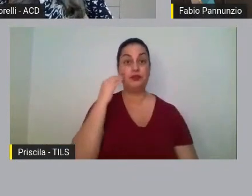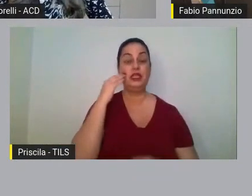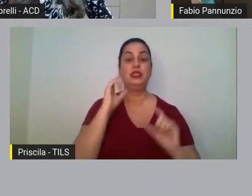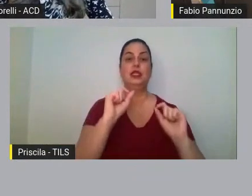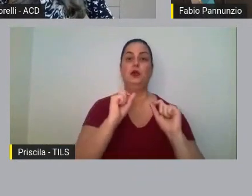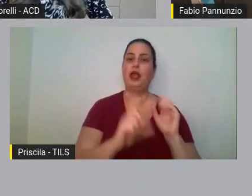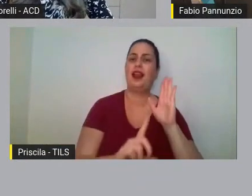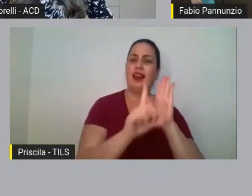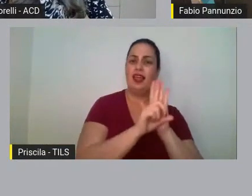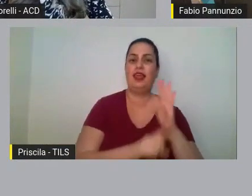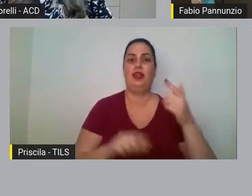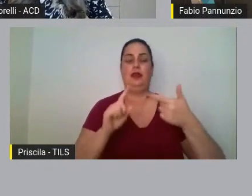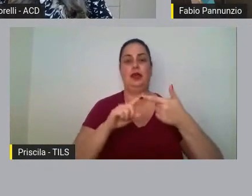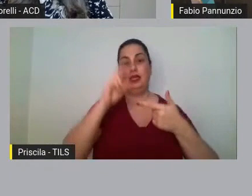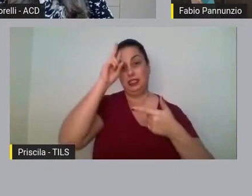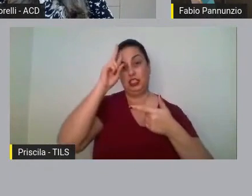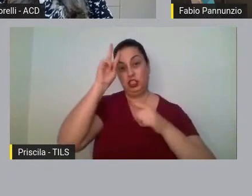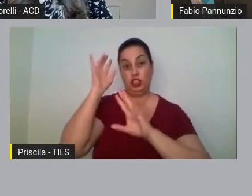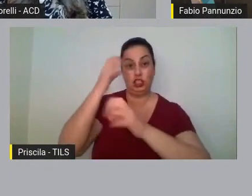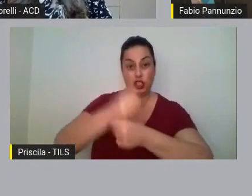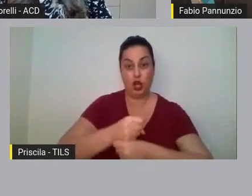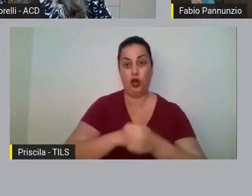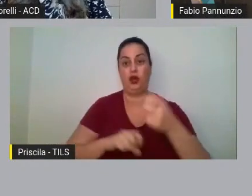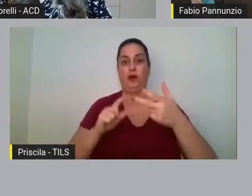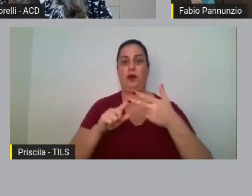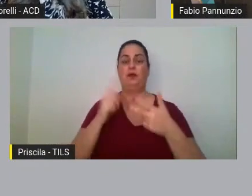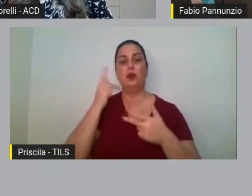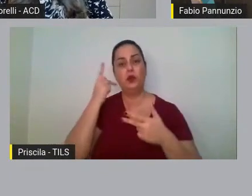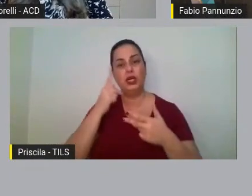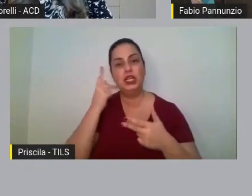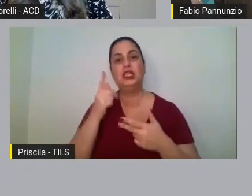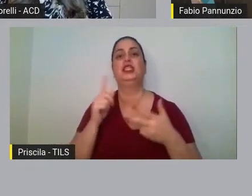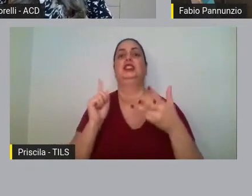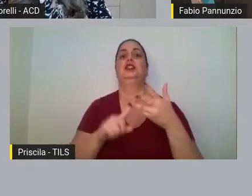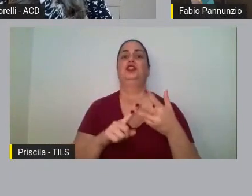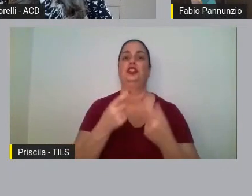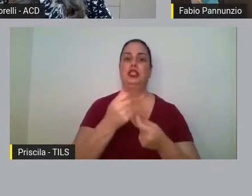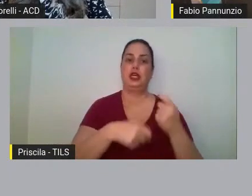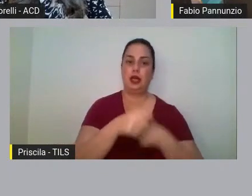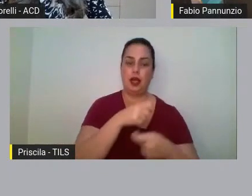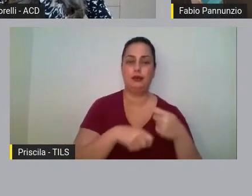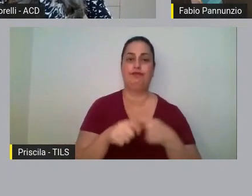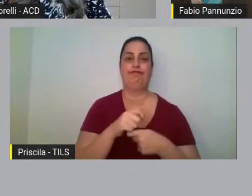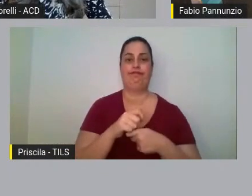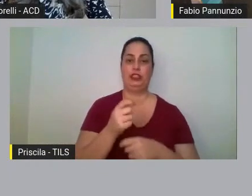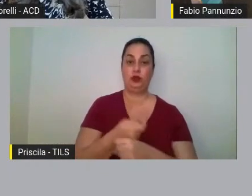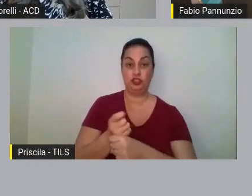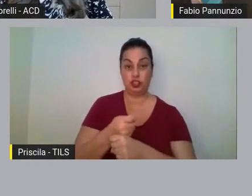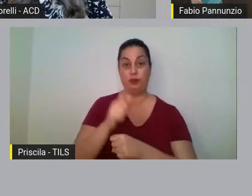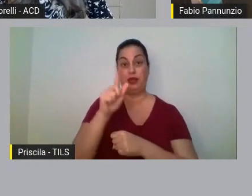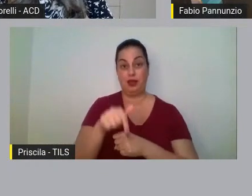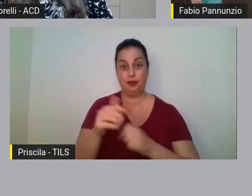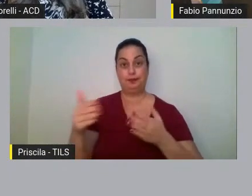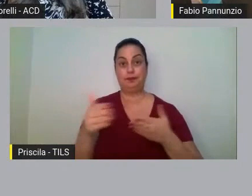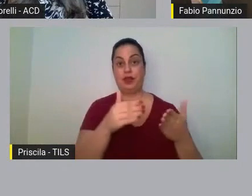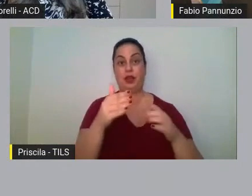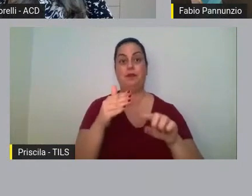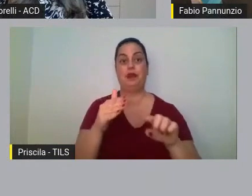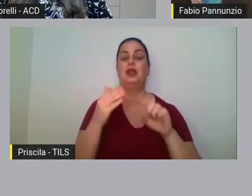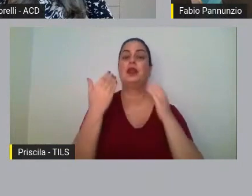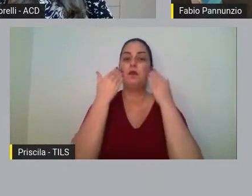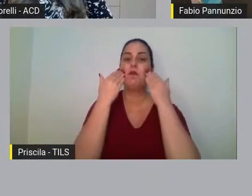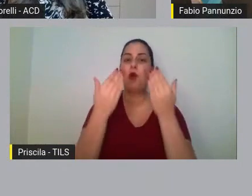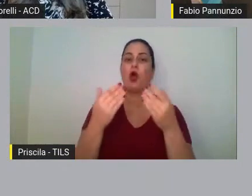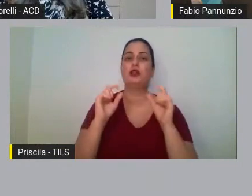contexto histórico e político. A auditoria é a ferramenta que mostra as entranhas da mega